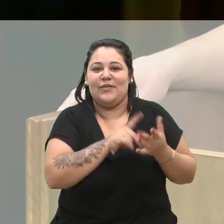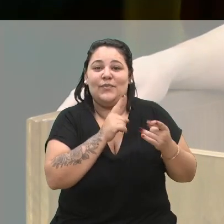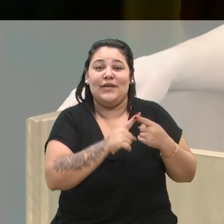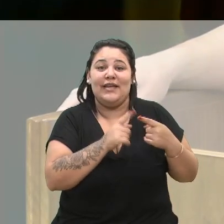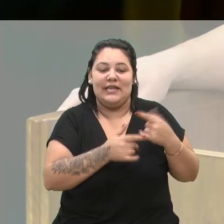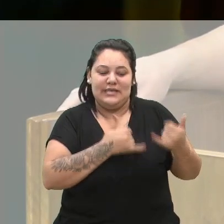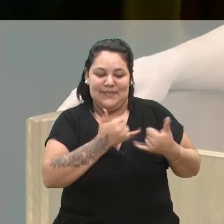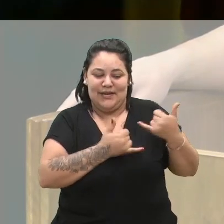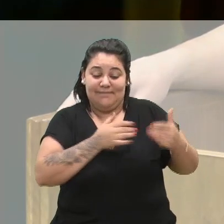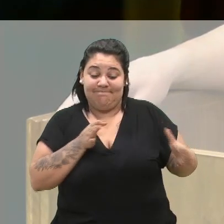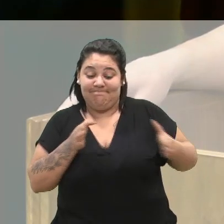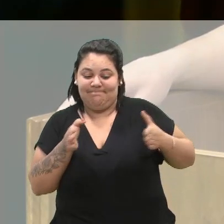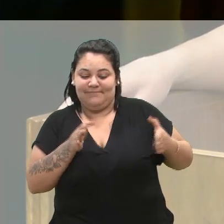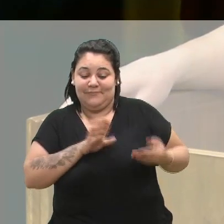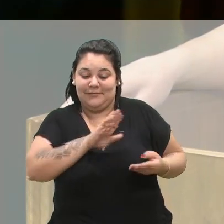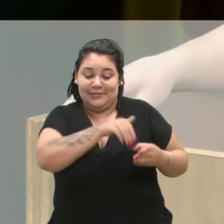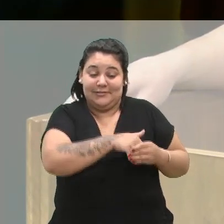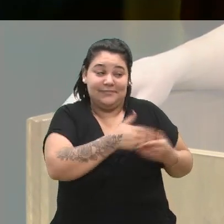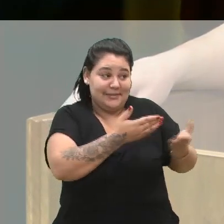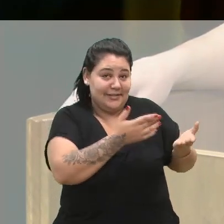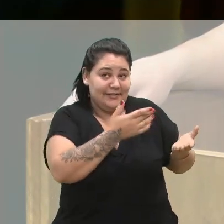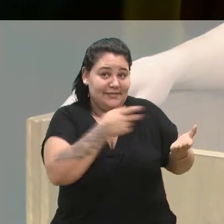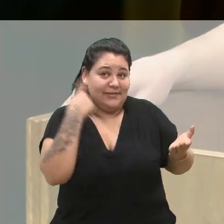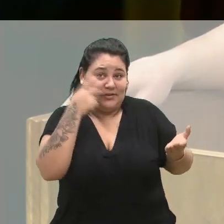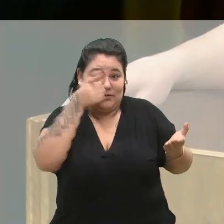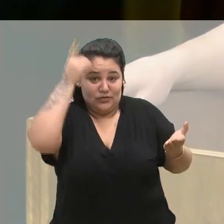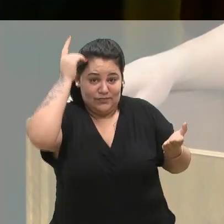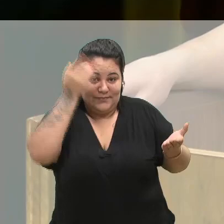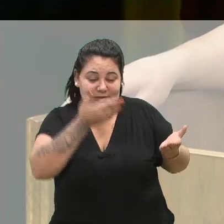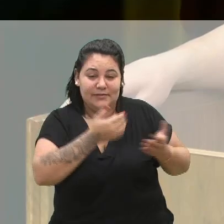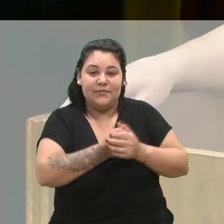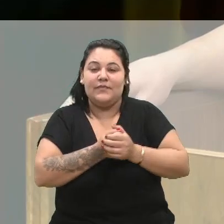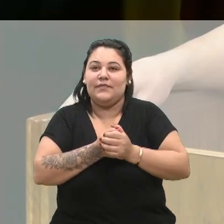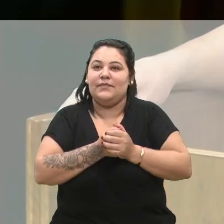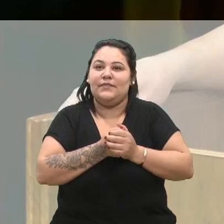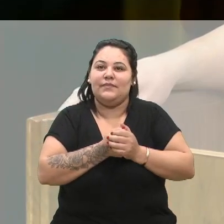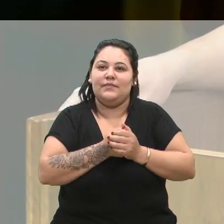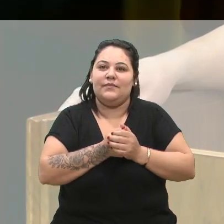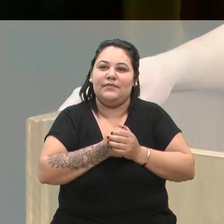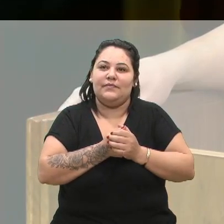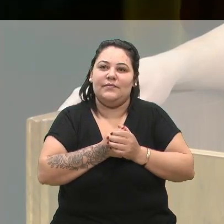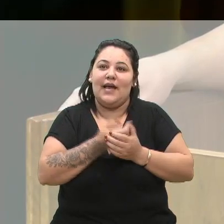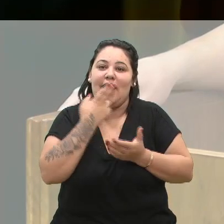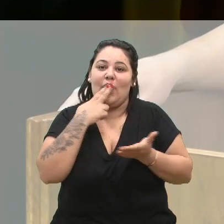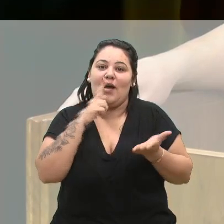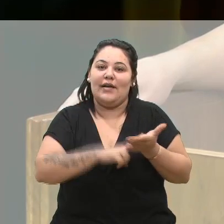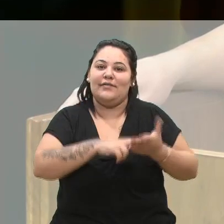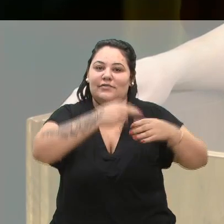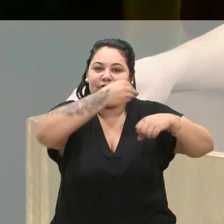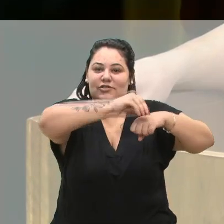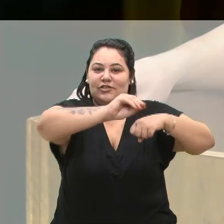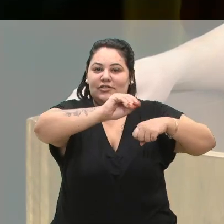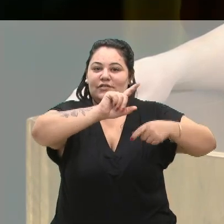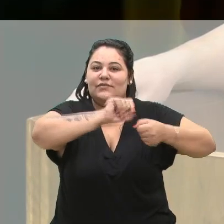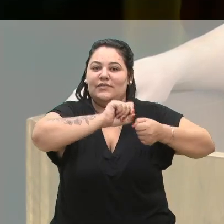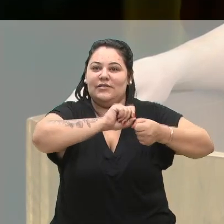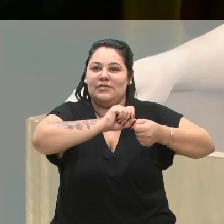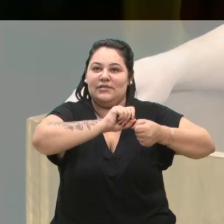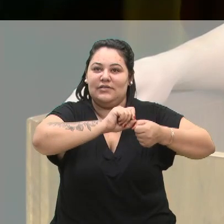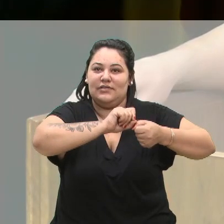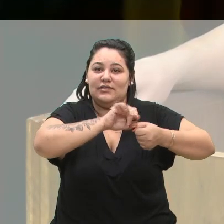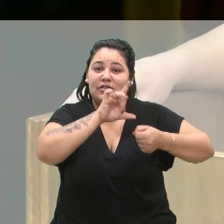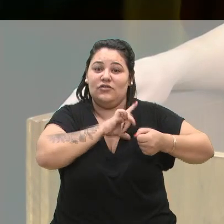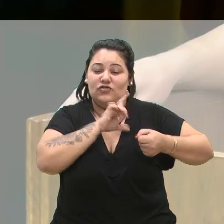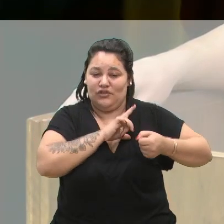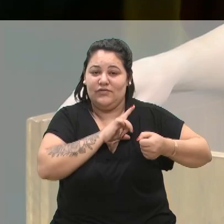épocas de eleição, vereador Lucas? E eu trouxe a carta de recomendação que eu tive a honra, que eu